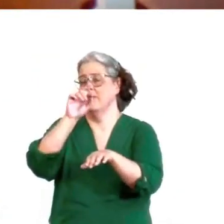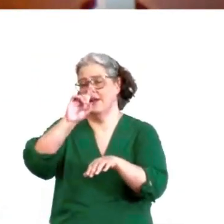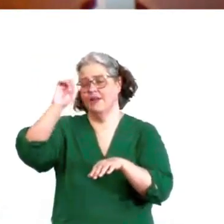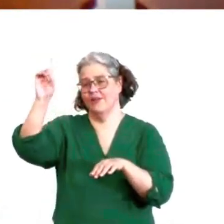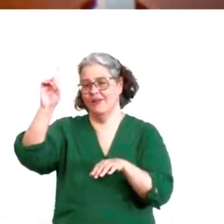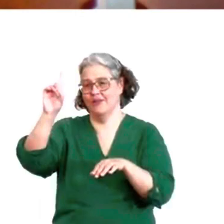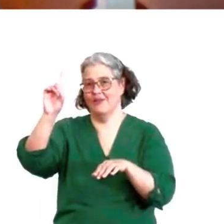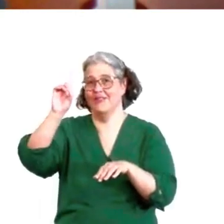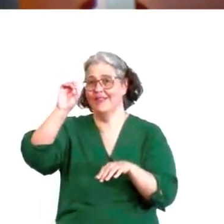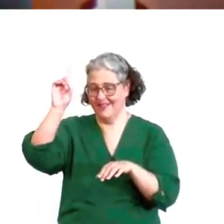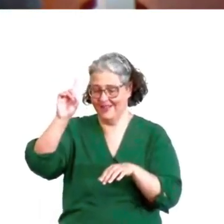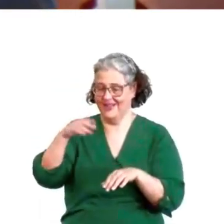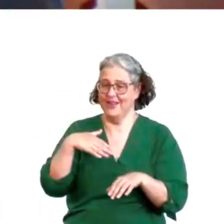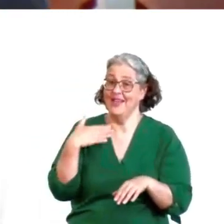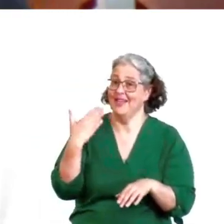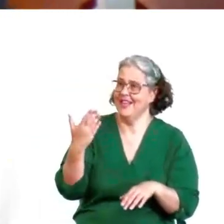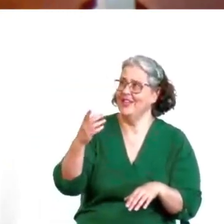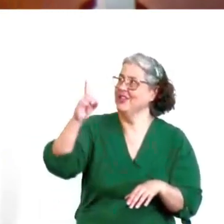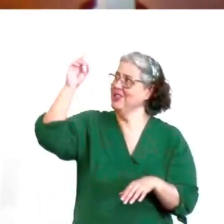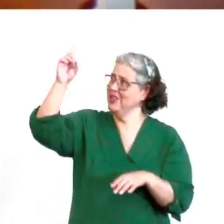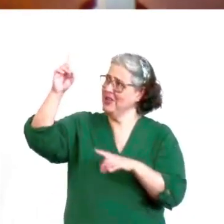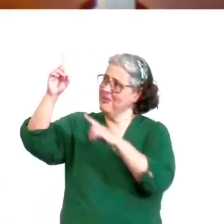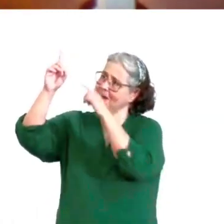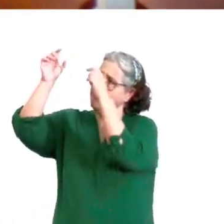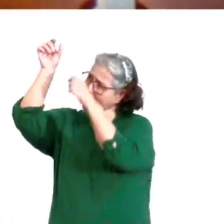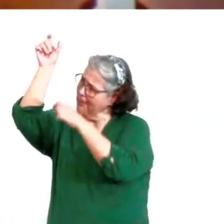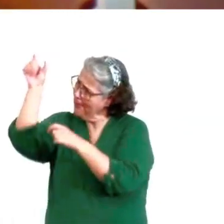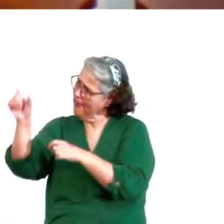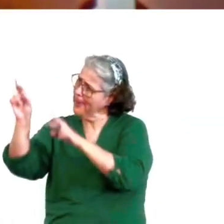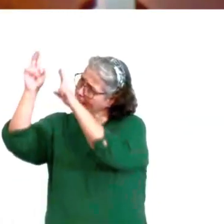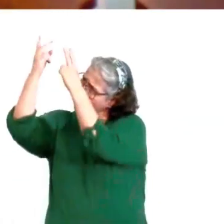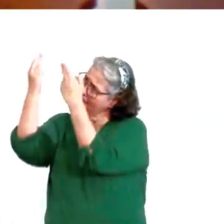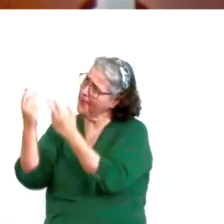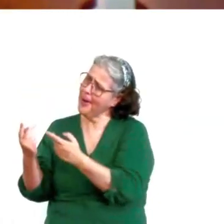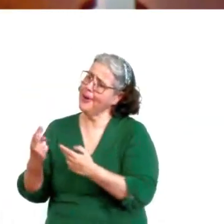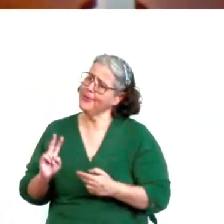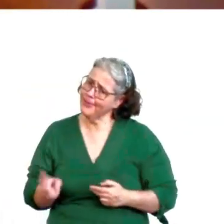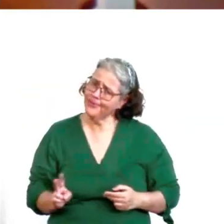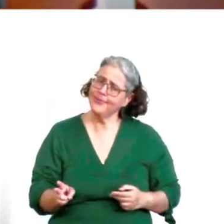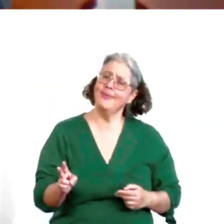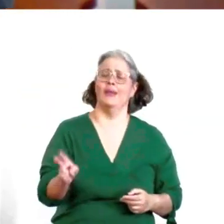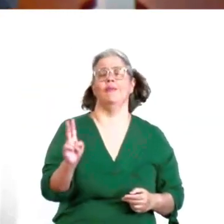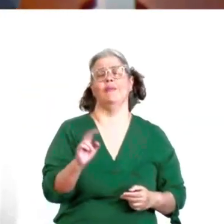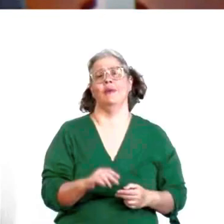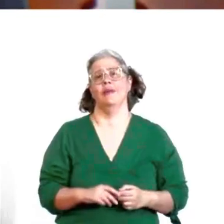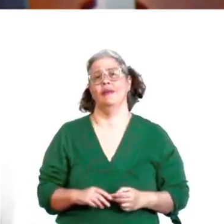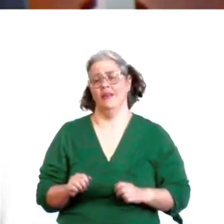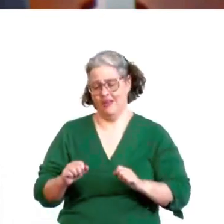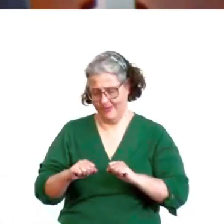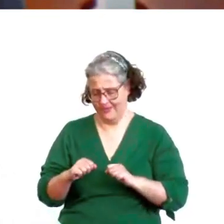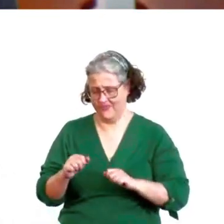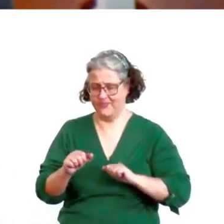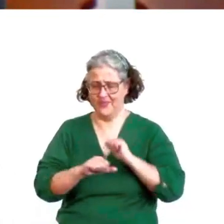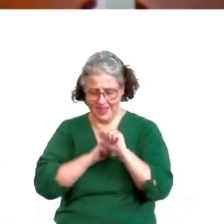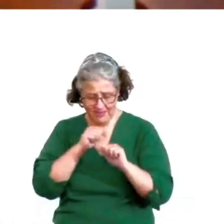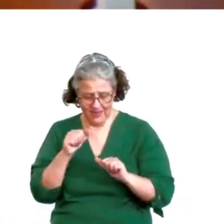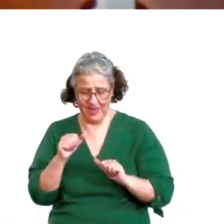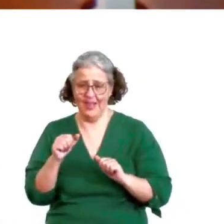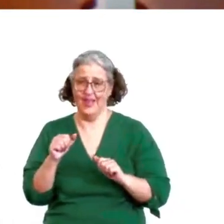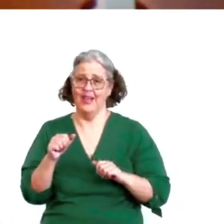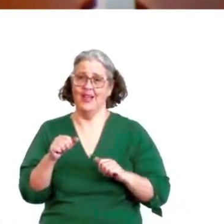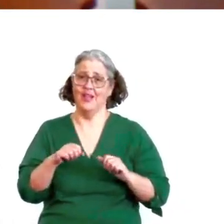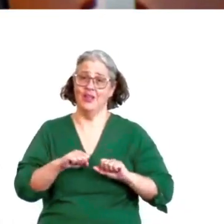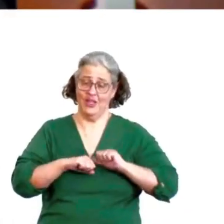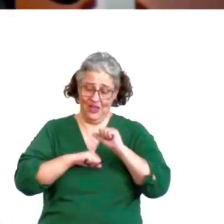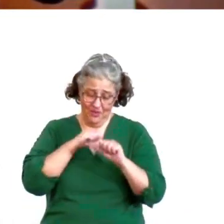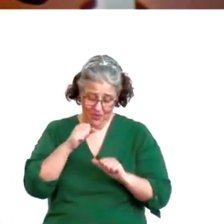transforma, quem chama muda, quem chama dá uma outra dinâmica para a disposição do coração, fazendo com que o homem que